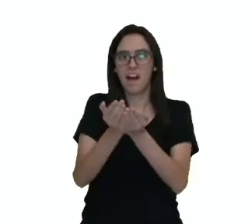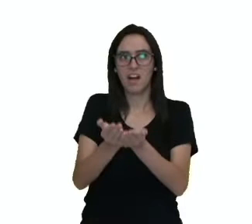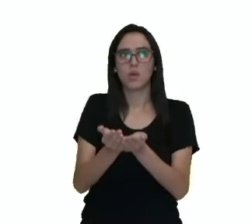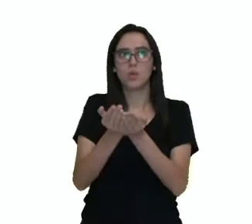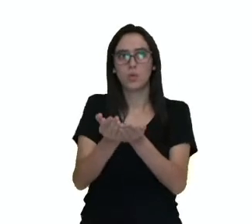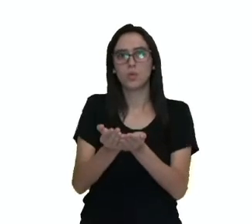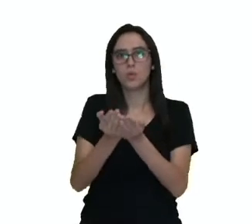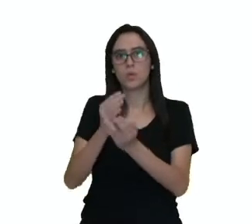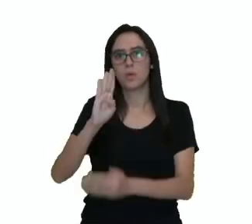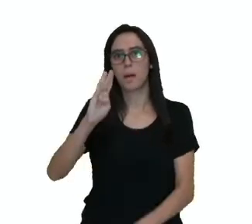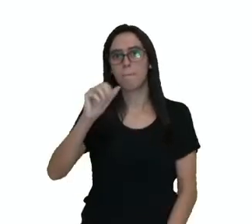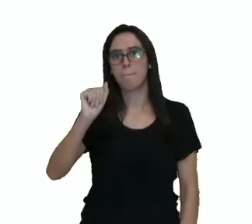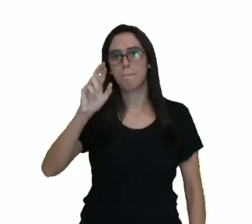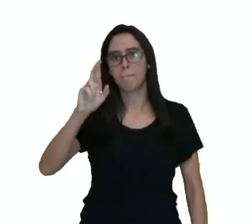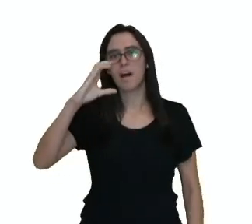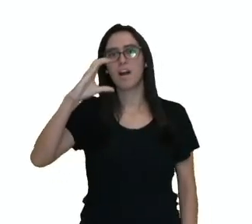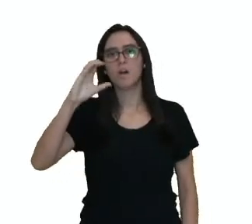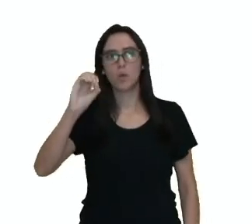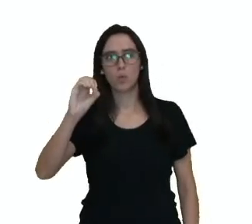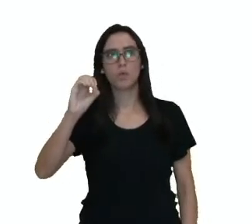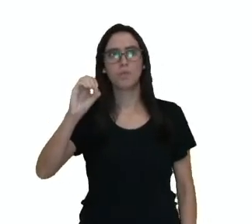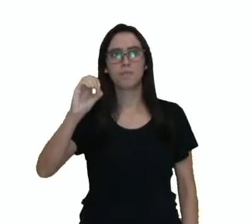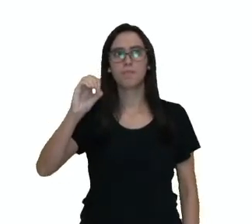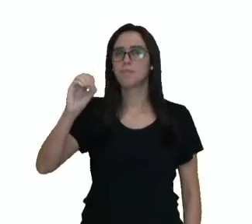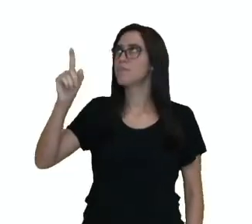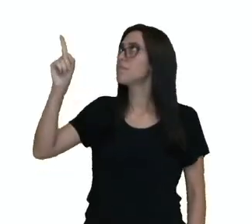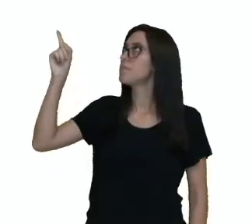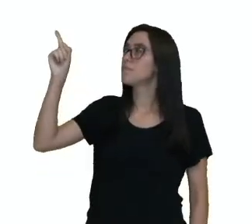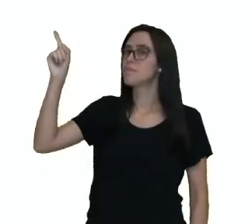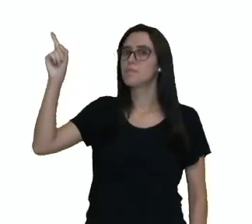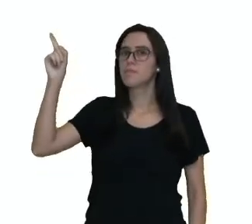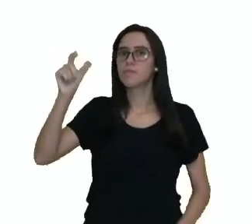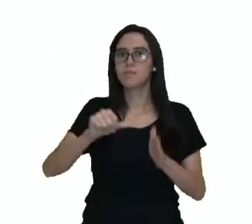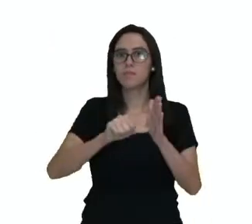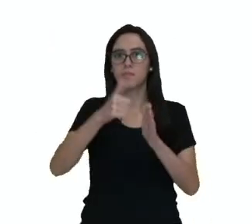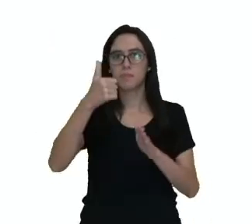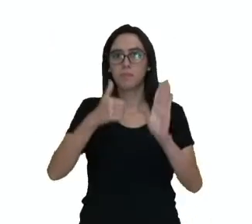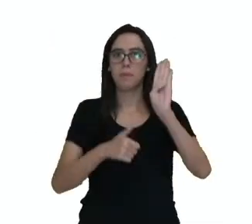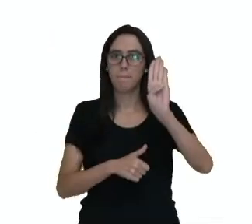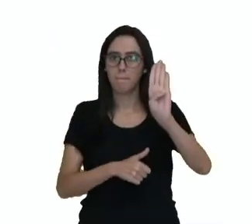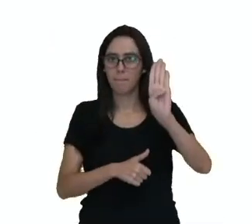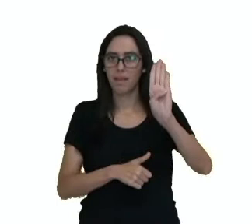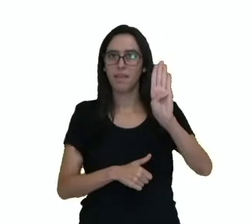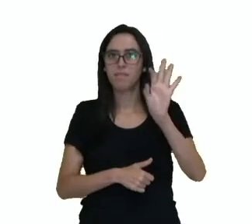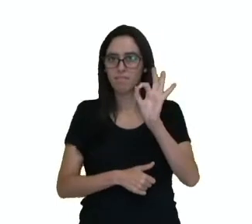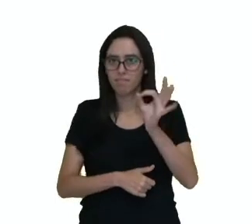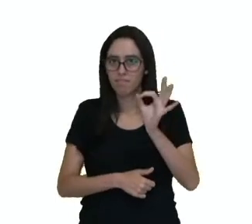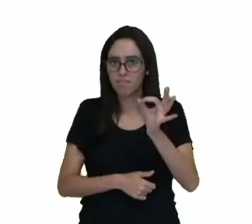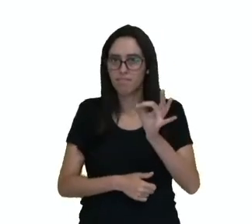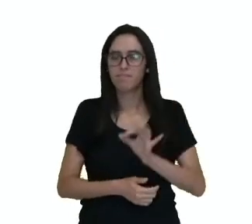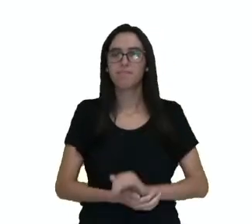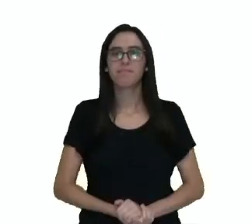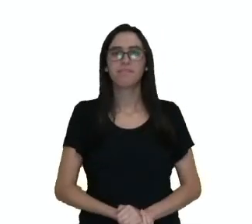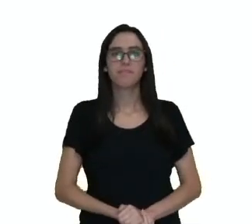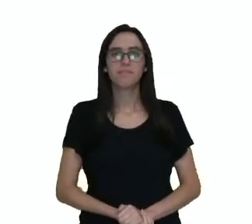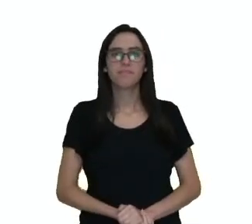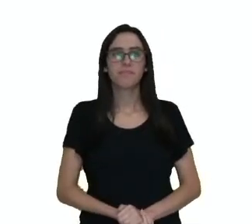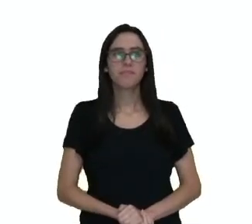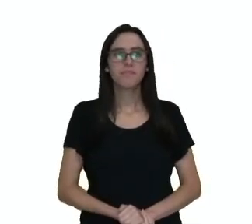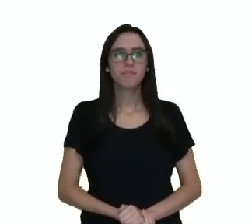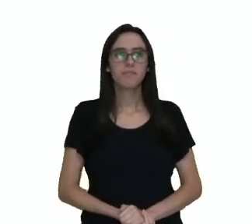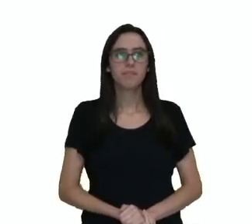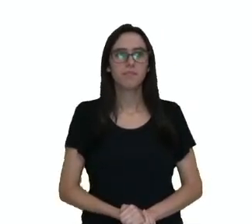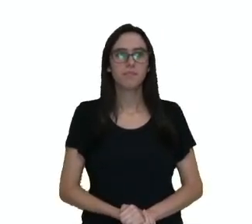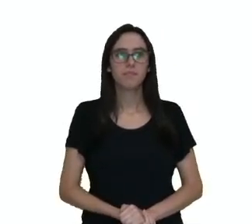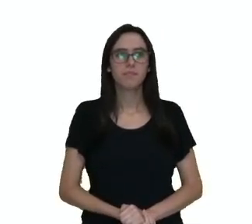na imagem aqui, tá? Letra B. Então, a primeira letra que aparece aí, né, de acordo com as seis palavras que estão aqui.